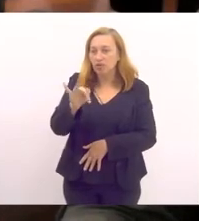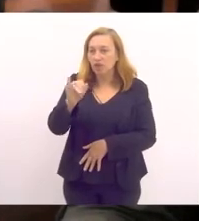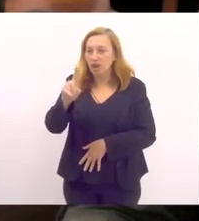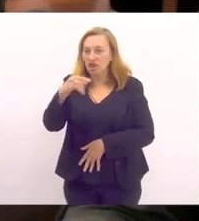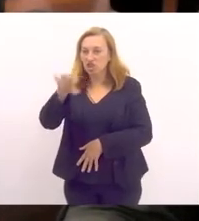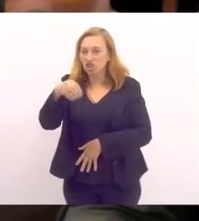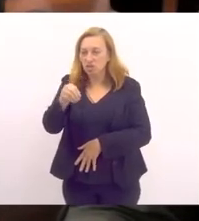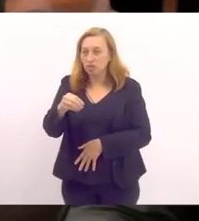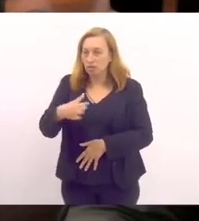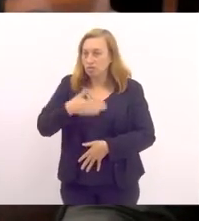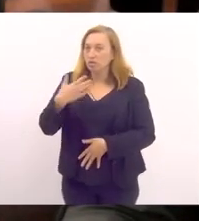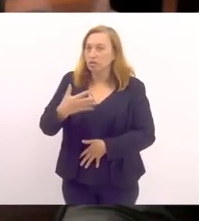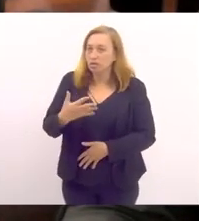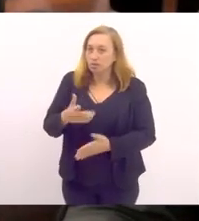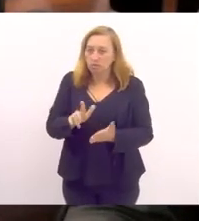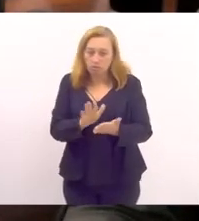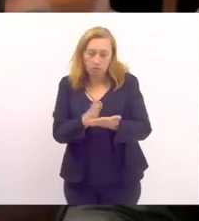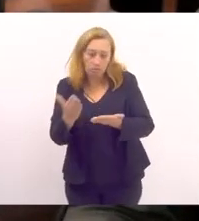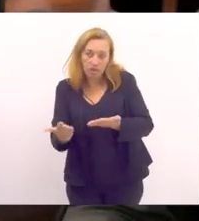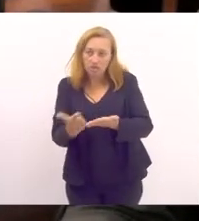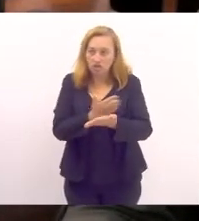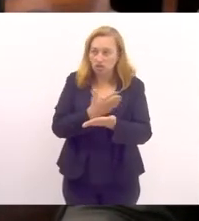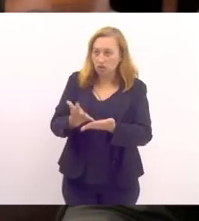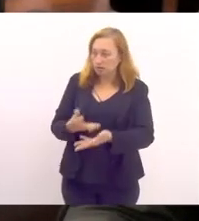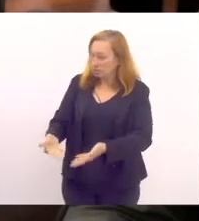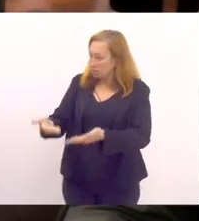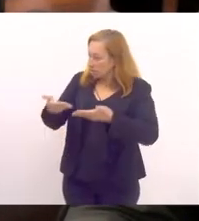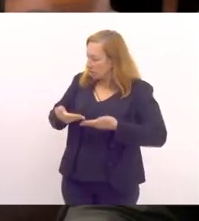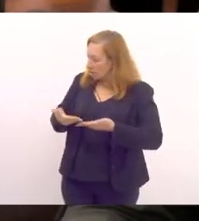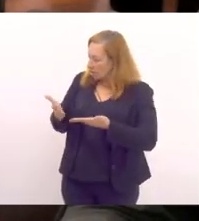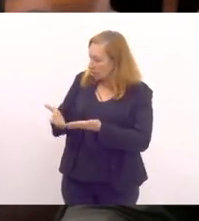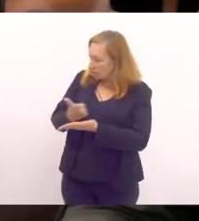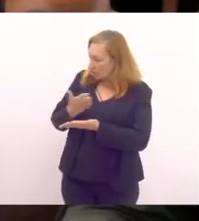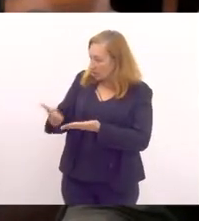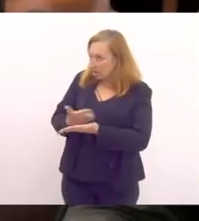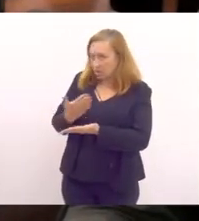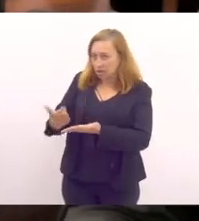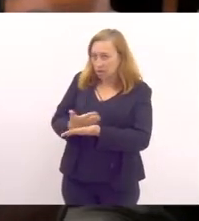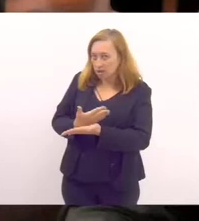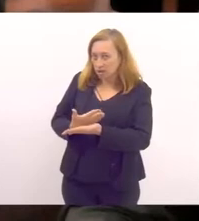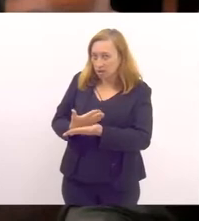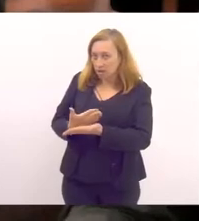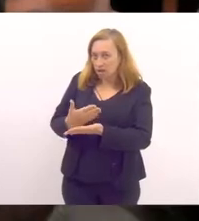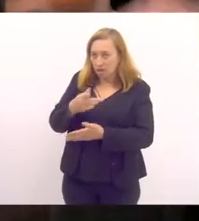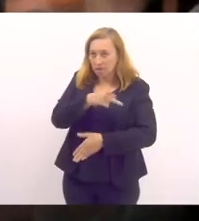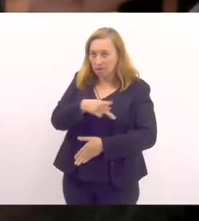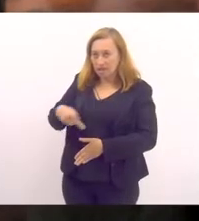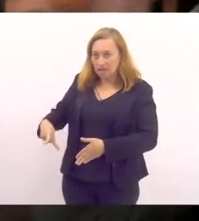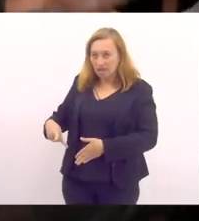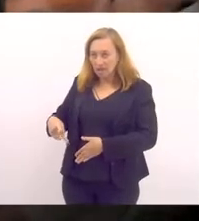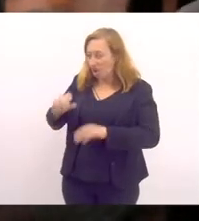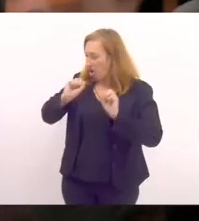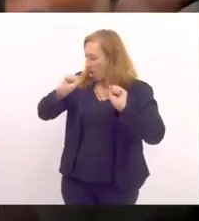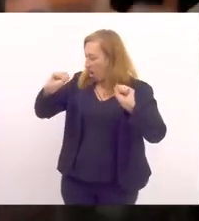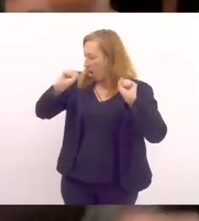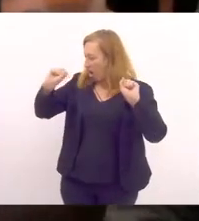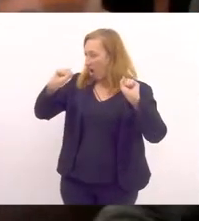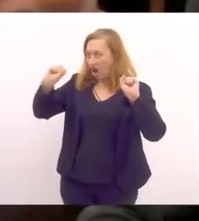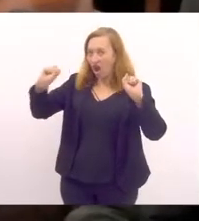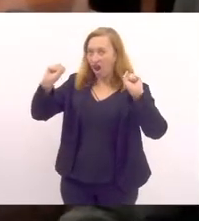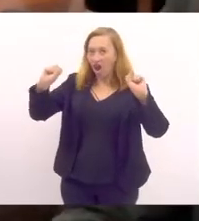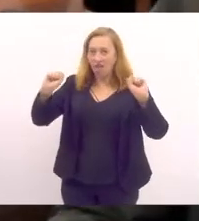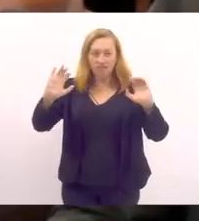com uma pastinha, né? Me entregaram uma pasta. Presidente. Opa, presidente, festa lá no